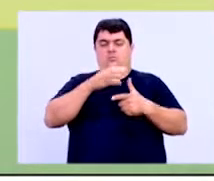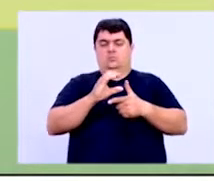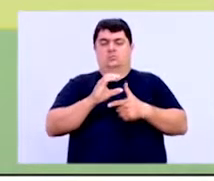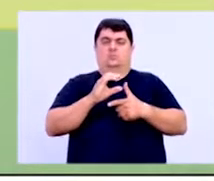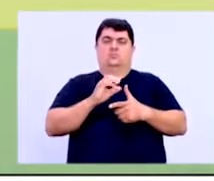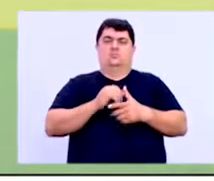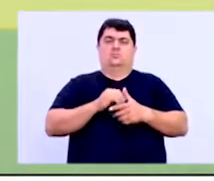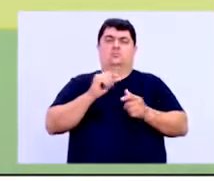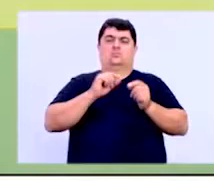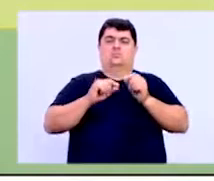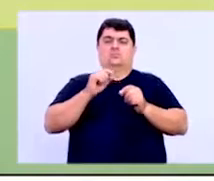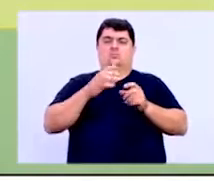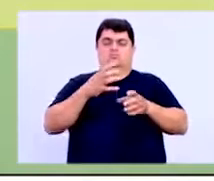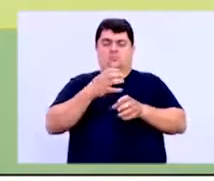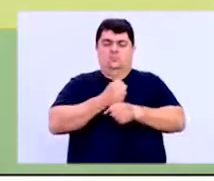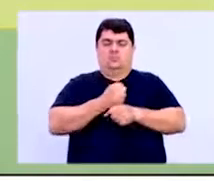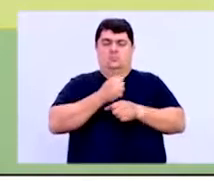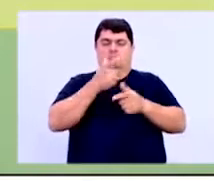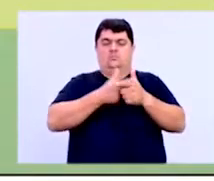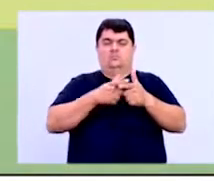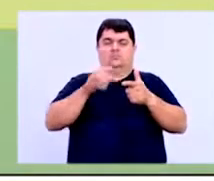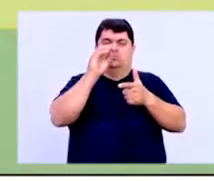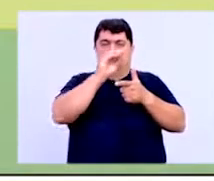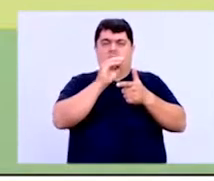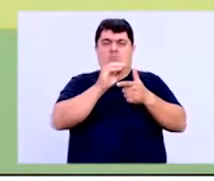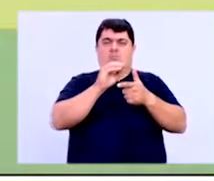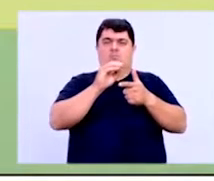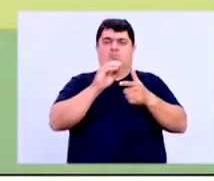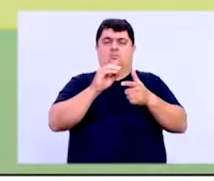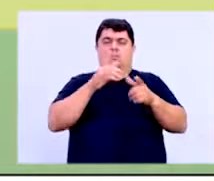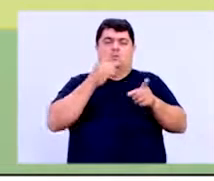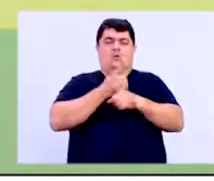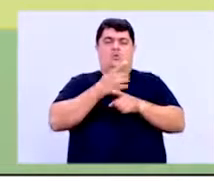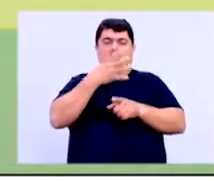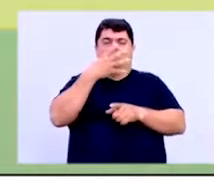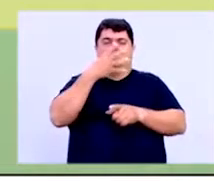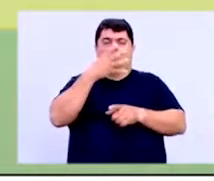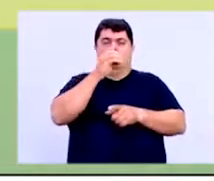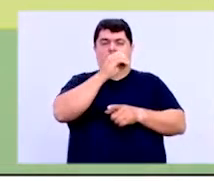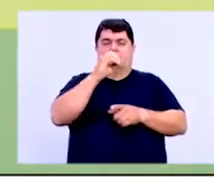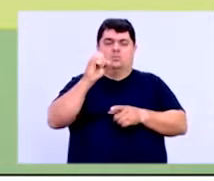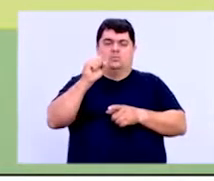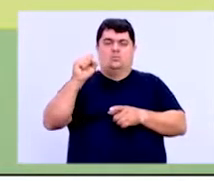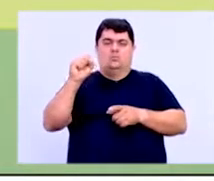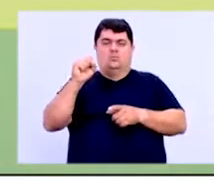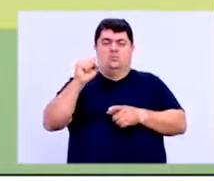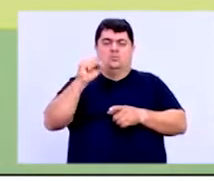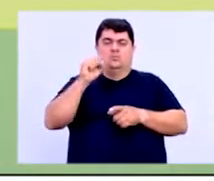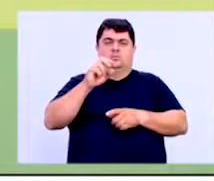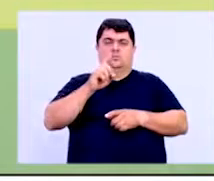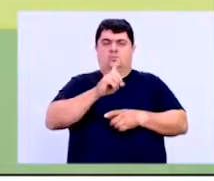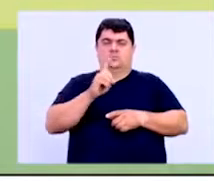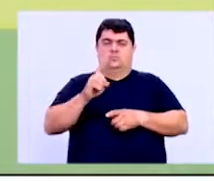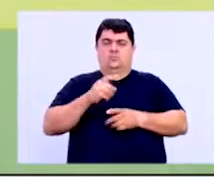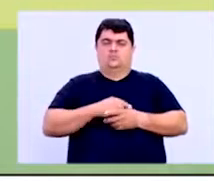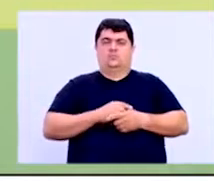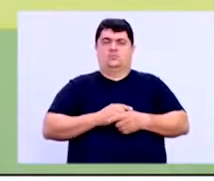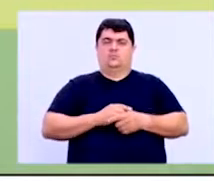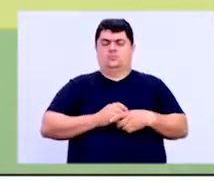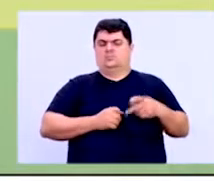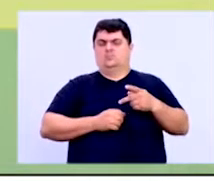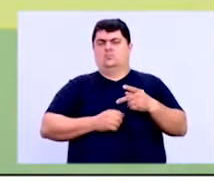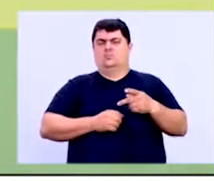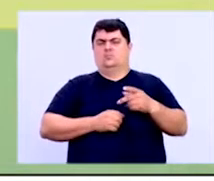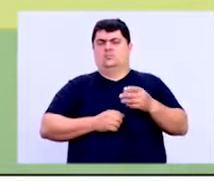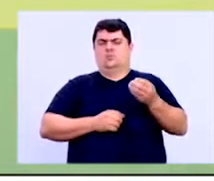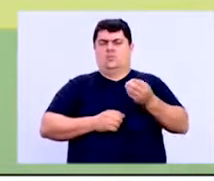vai fazer o quê? Somar e dividiu, achou 4.800 unidades e 480 mil. Mas professor, o